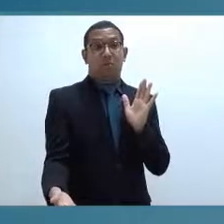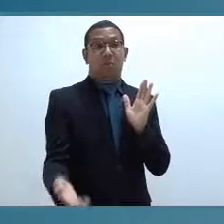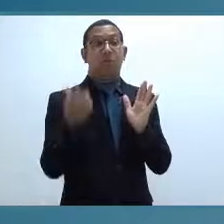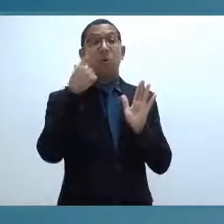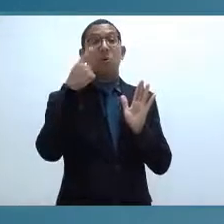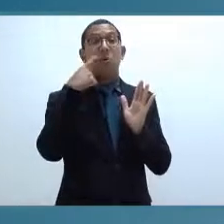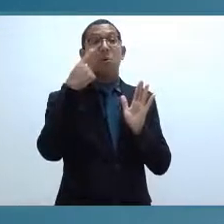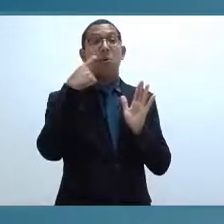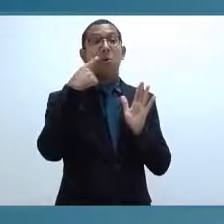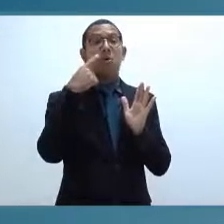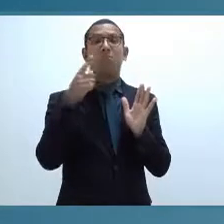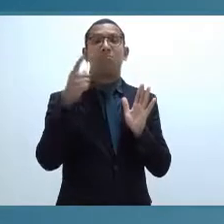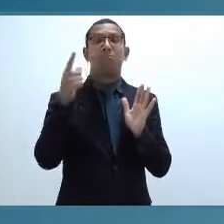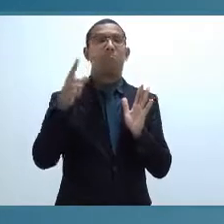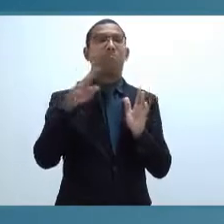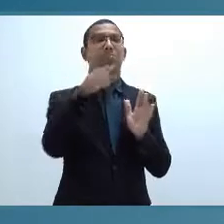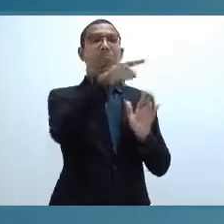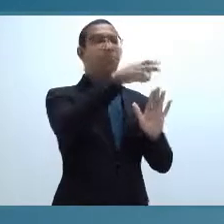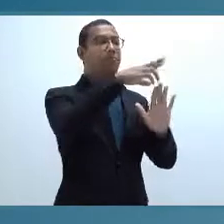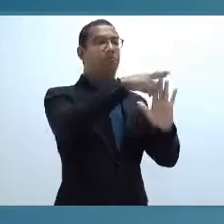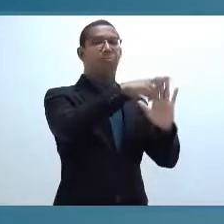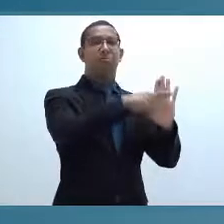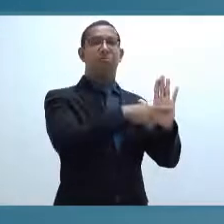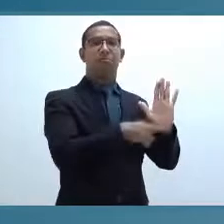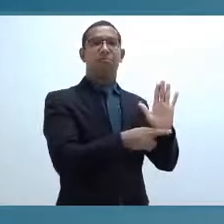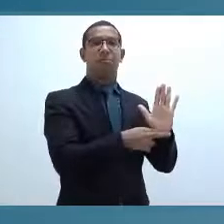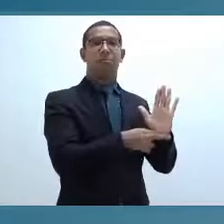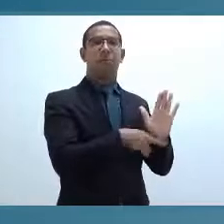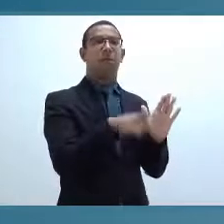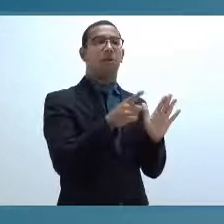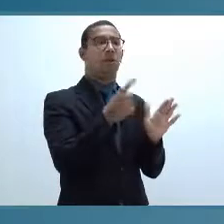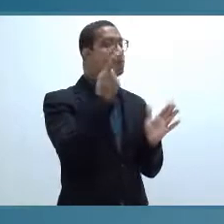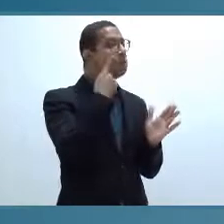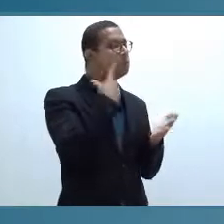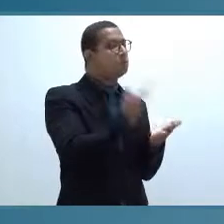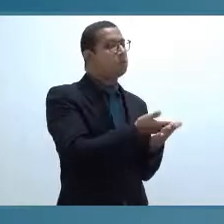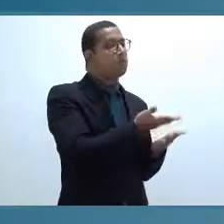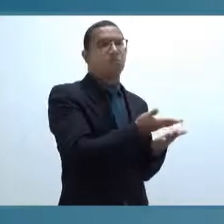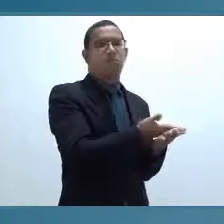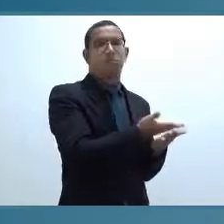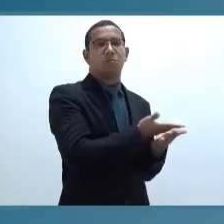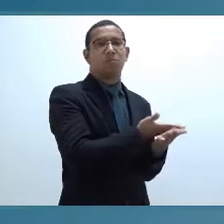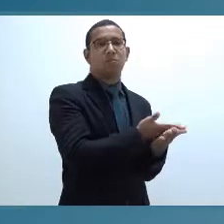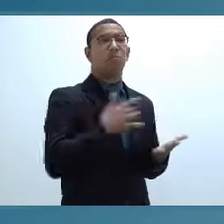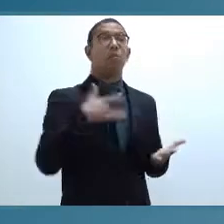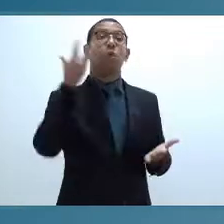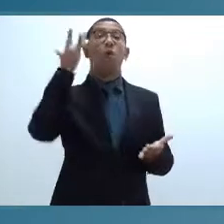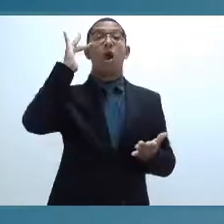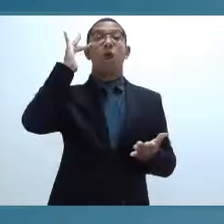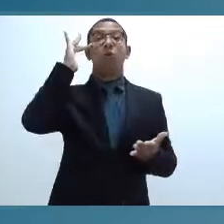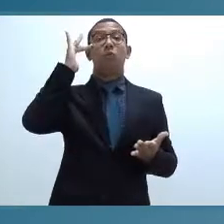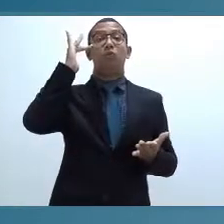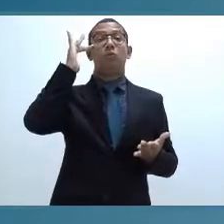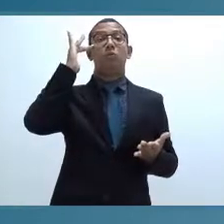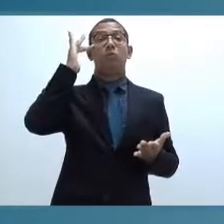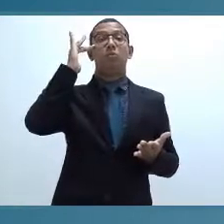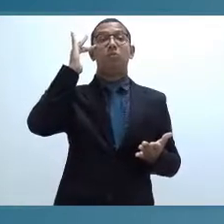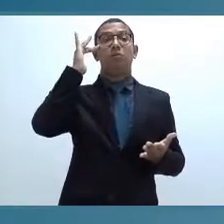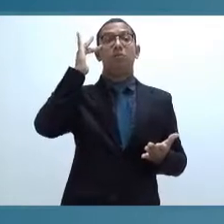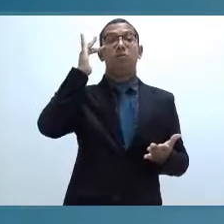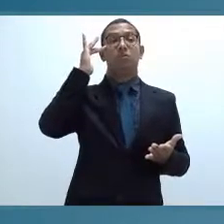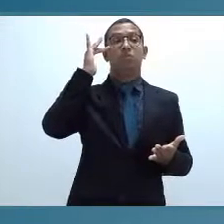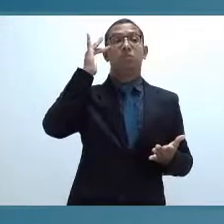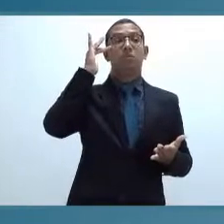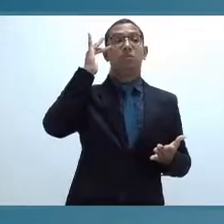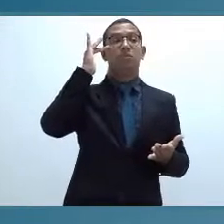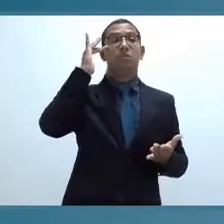a resolução, essa resolução. Sinceramente, se esse caso aqui que